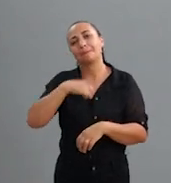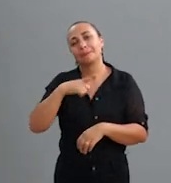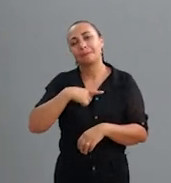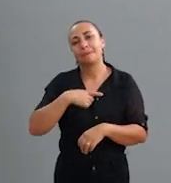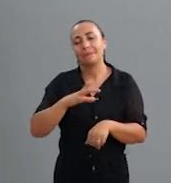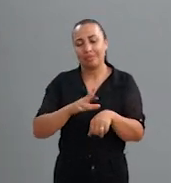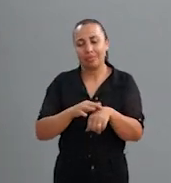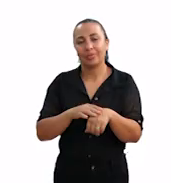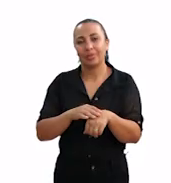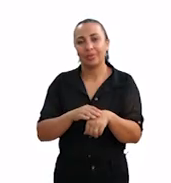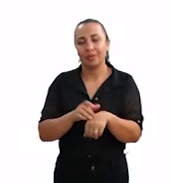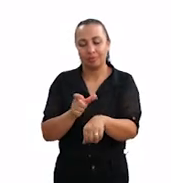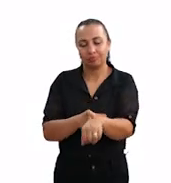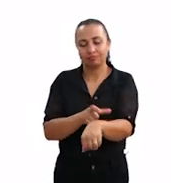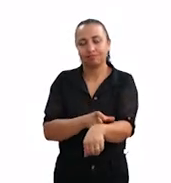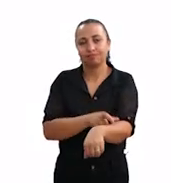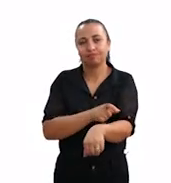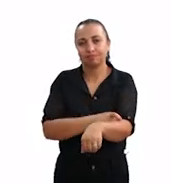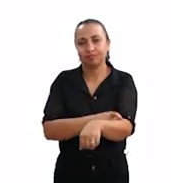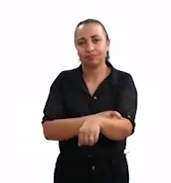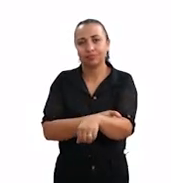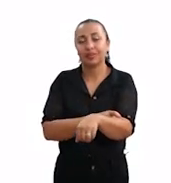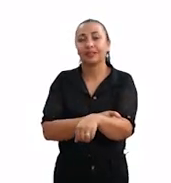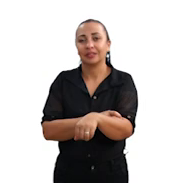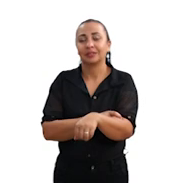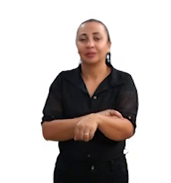tem leishmaniose, tanto a forma